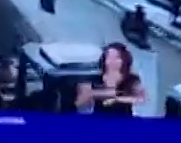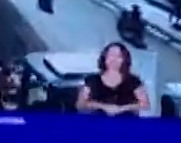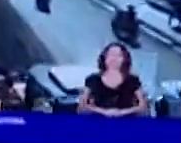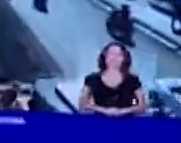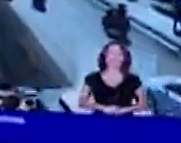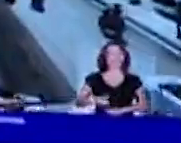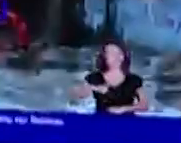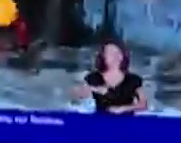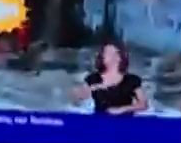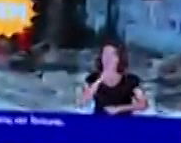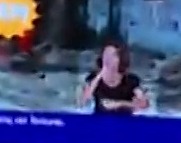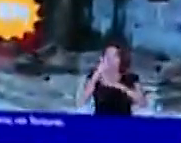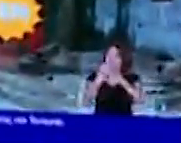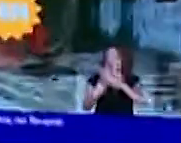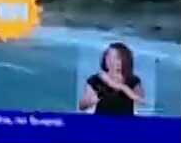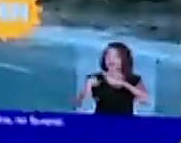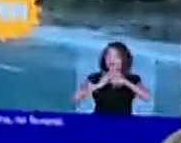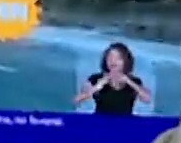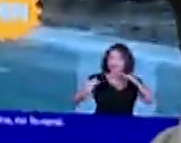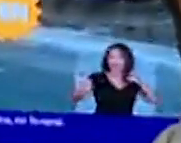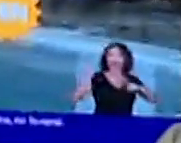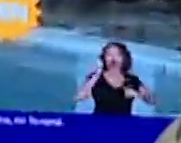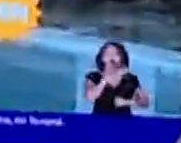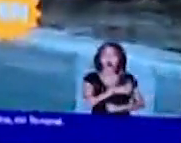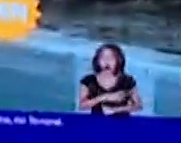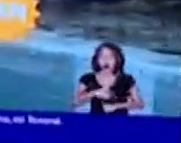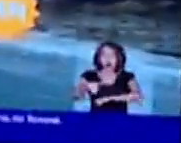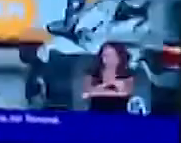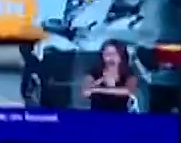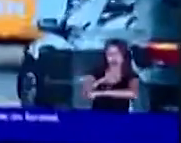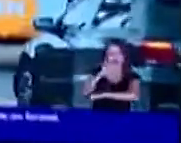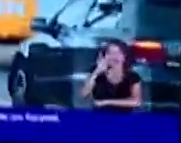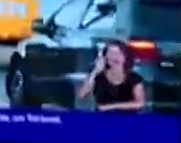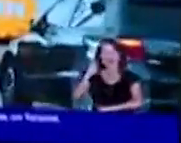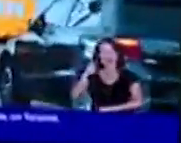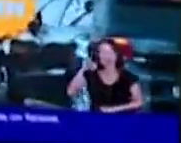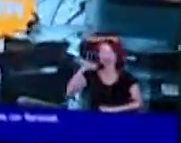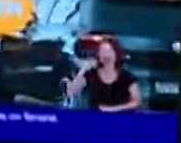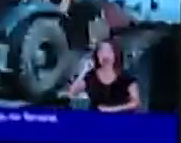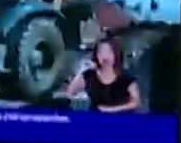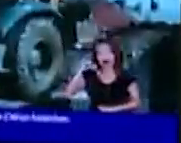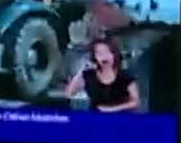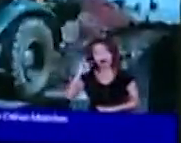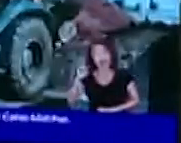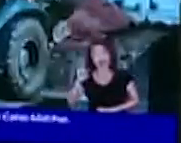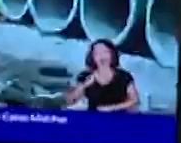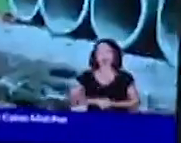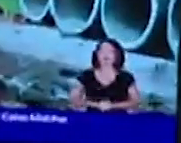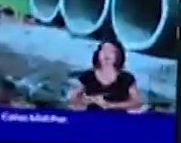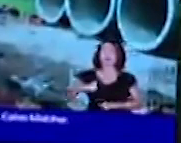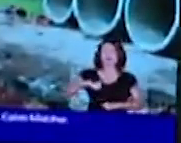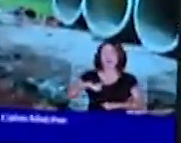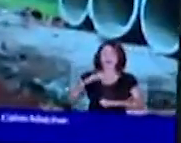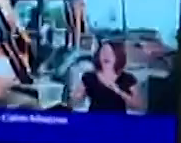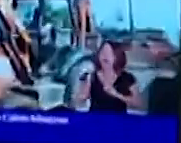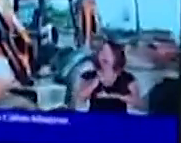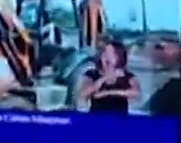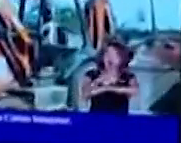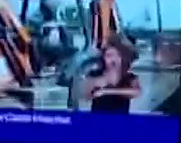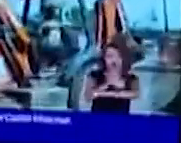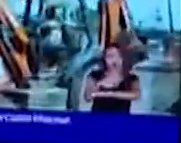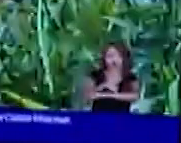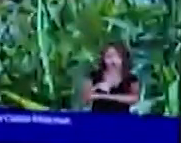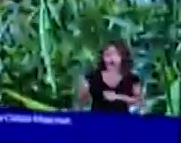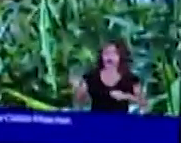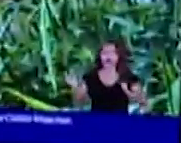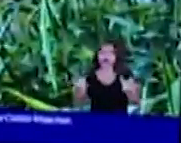70 anos, ameaçadas muitas vezes, com risco de serem tiradas de casa, reintegradas às posses, com briga, e